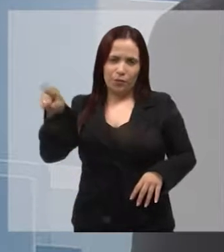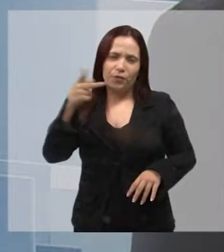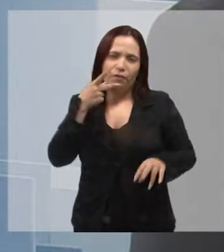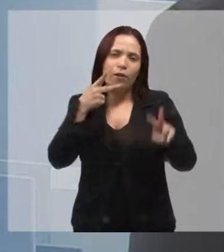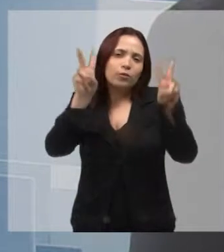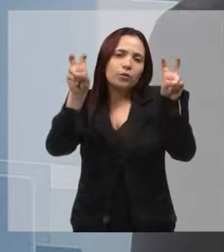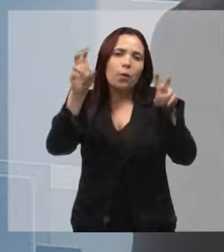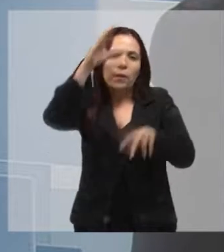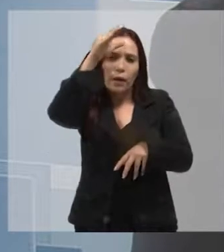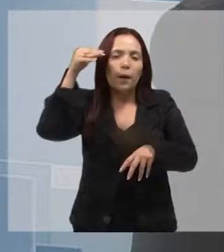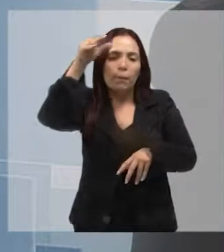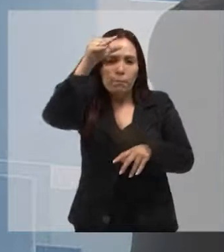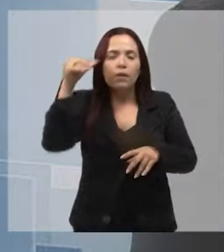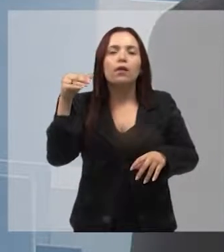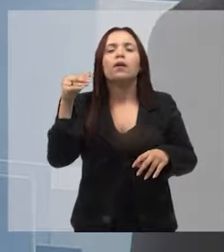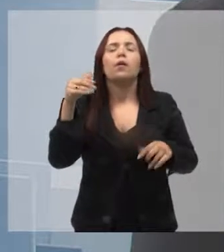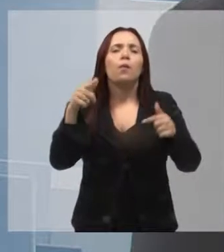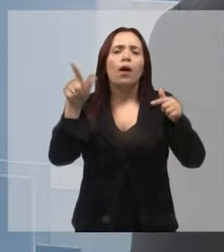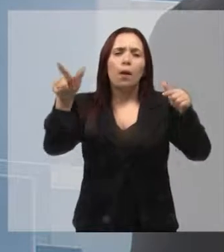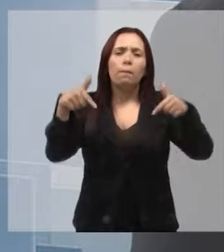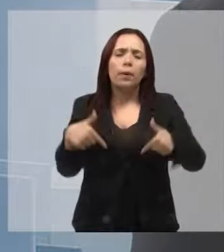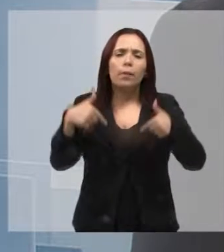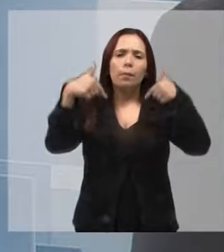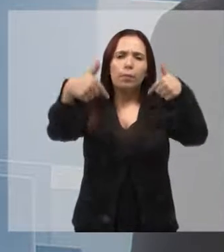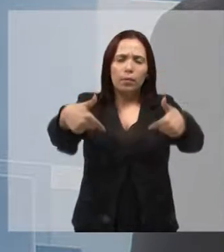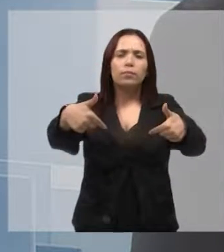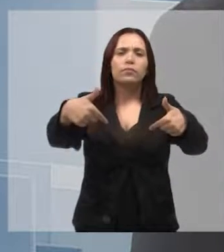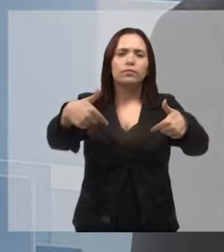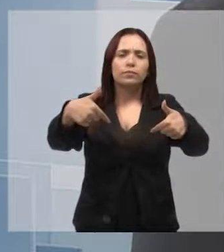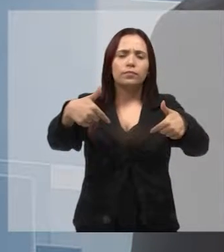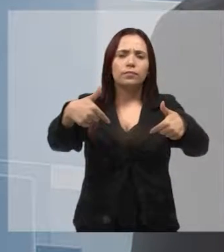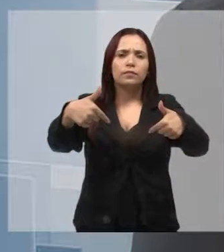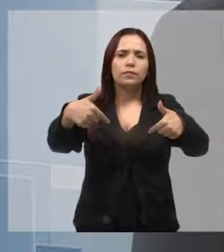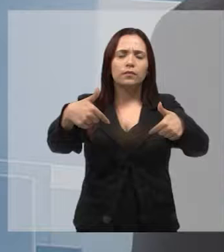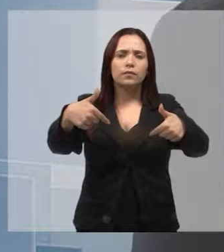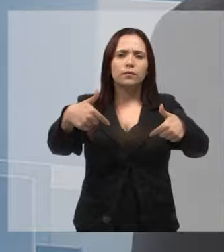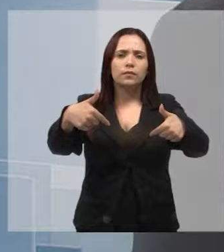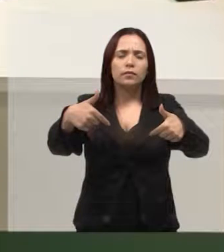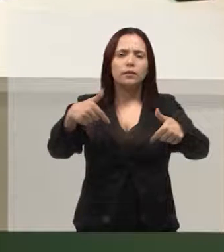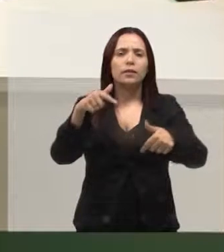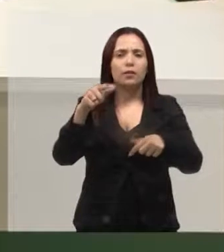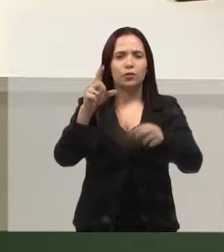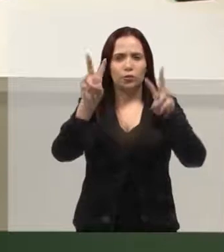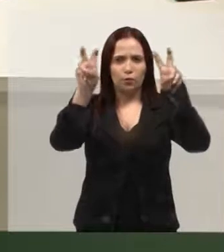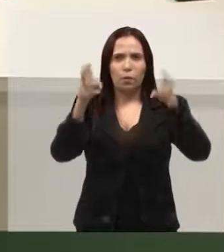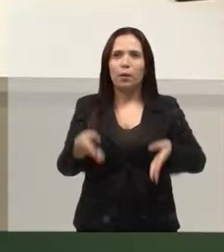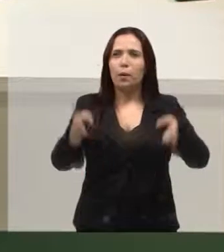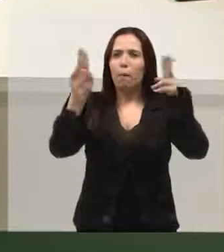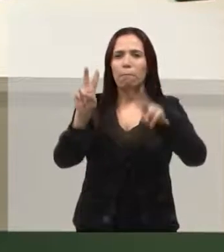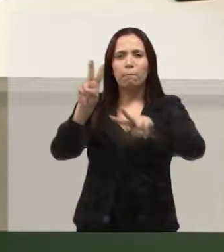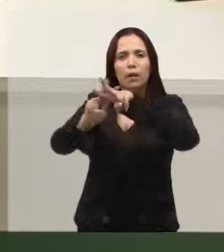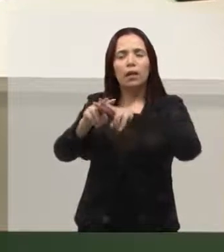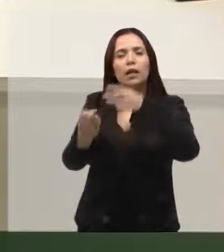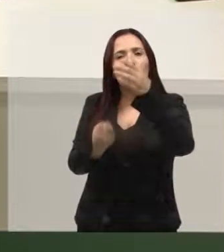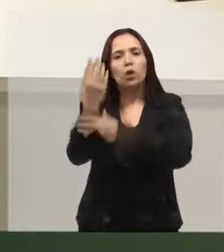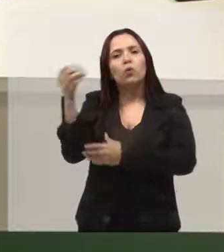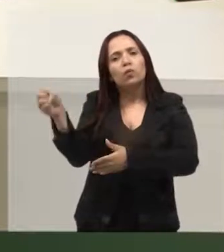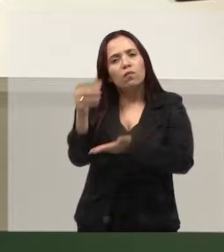Camilo, tomou em relação a questão dos presídios, criando uma nova secretaria,